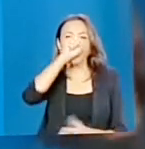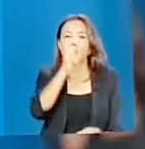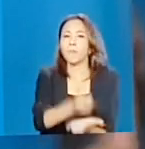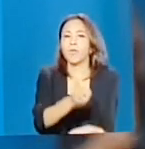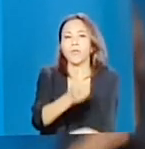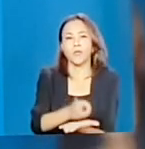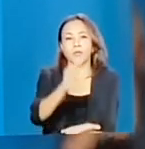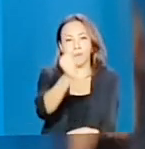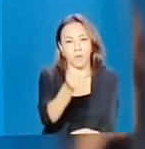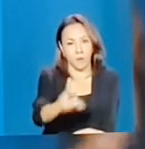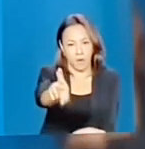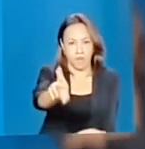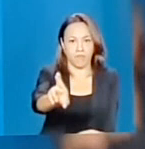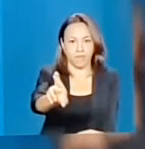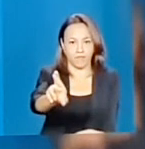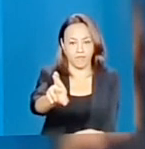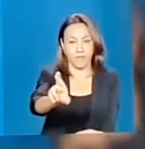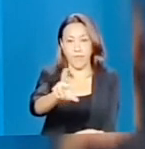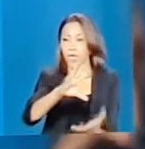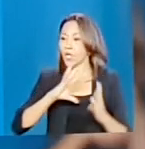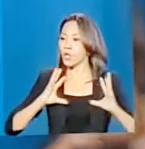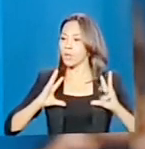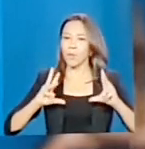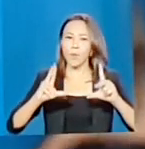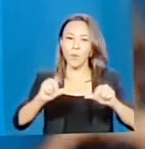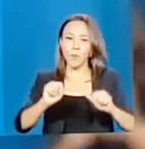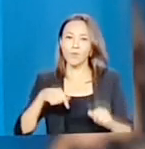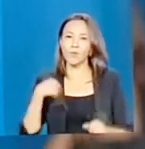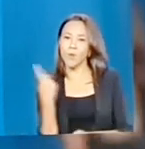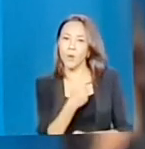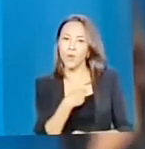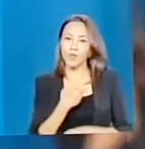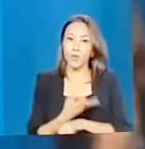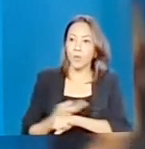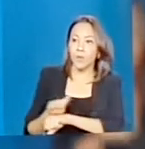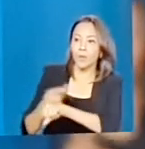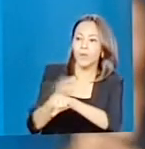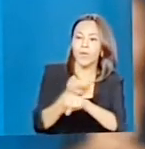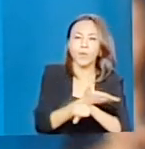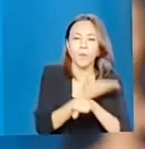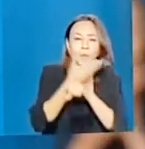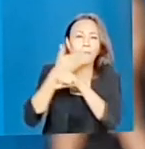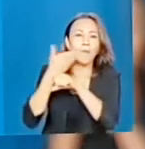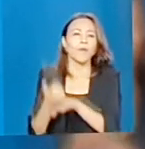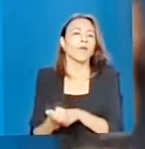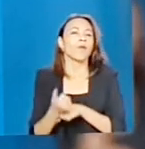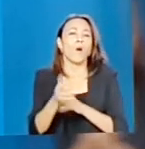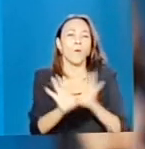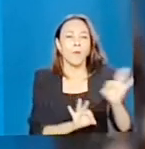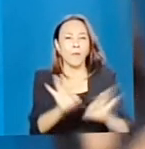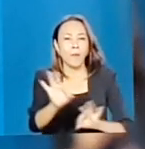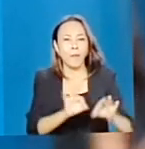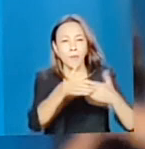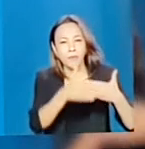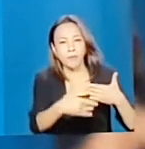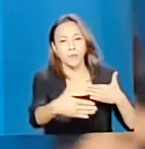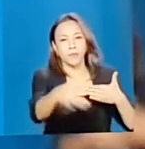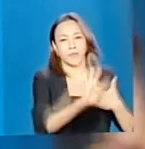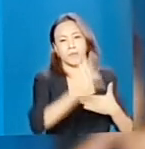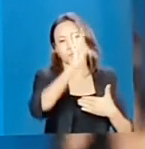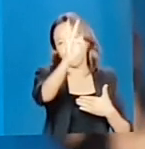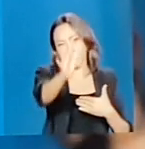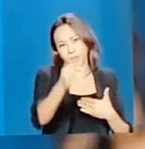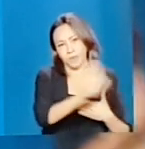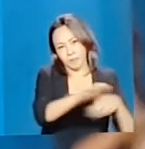ar. Todos nós buscamos acalentar o melhor futuro para nossas crianças.